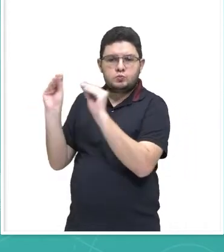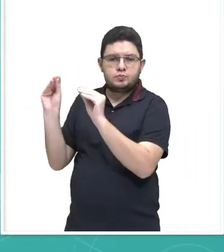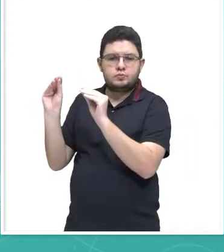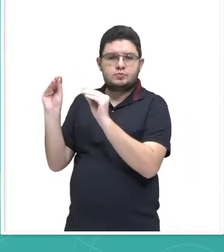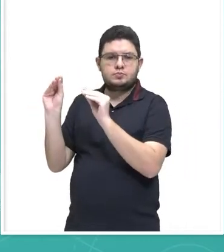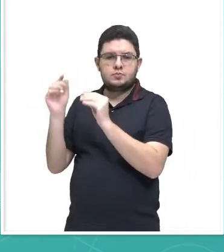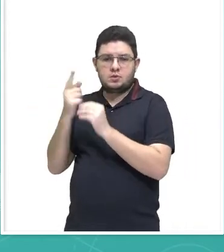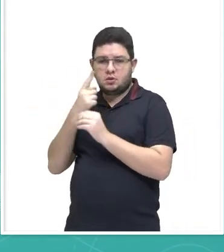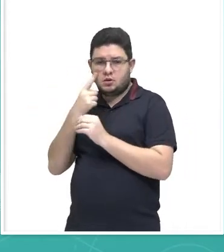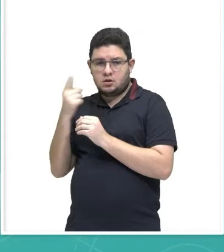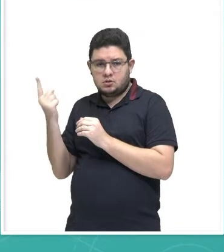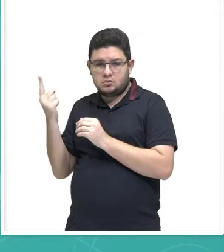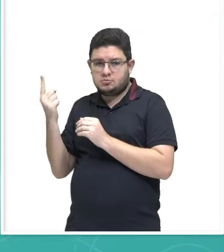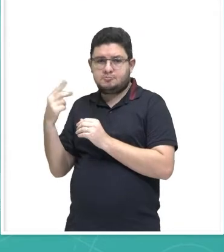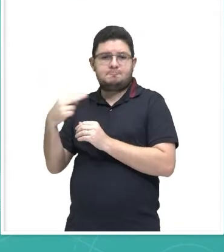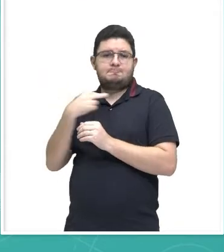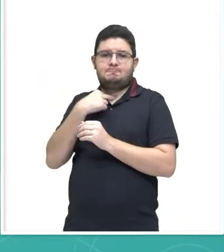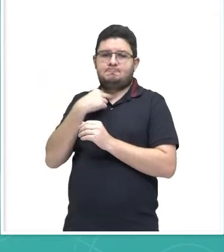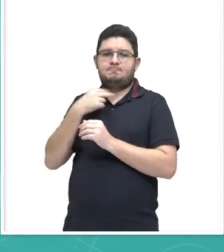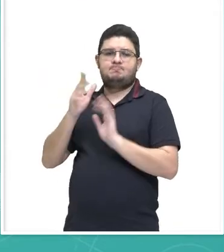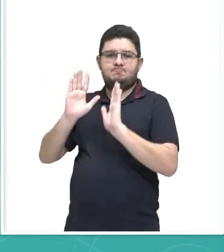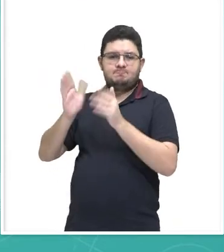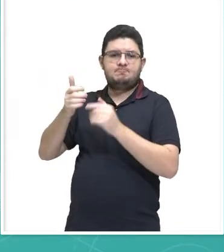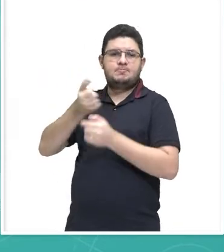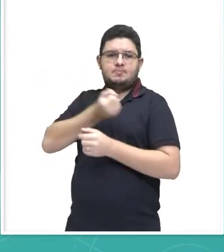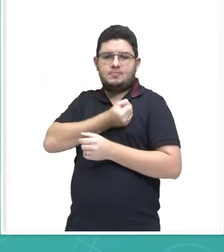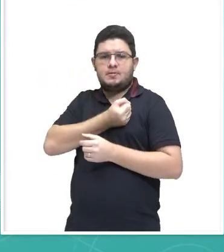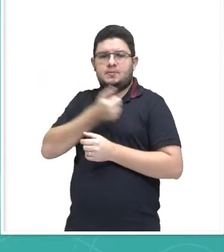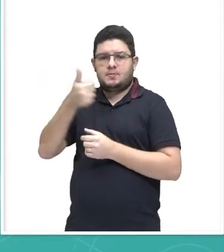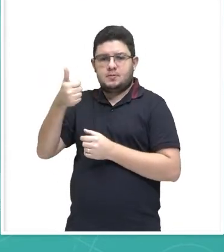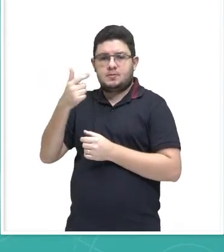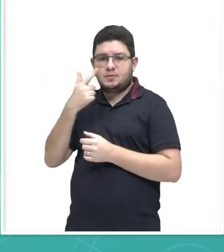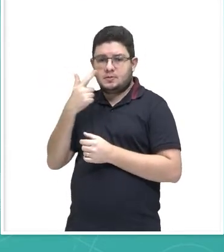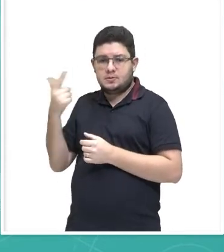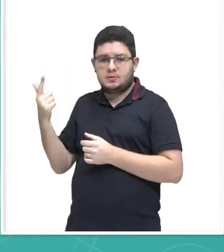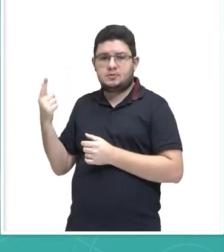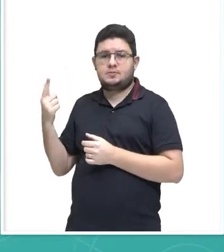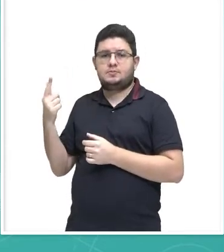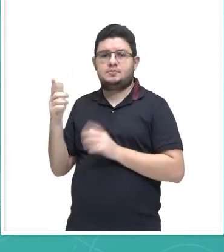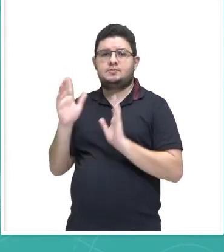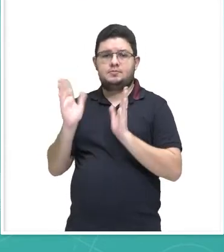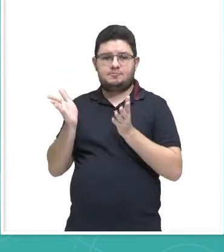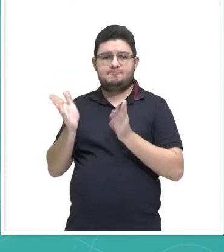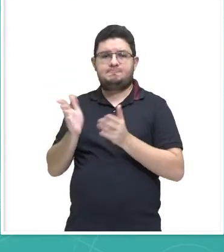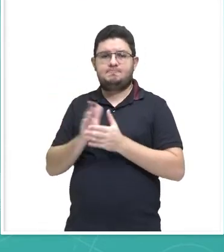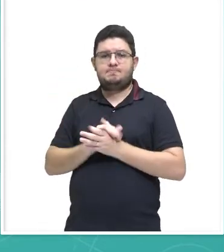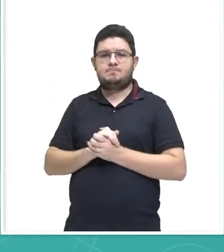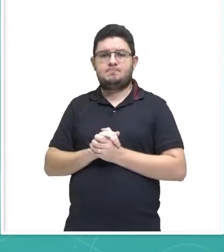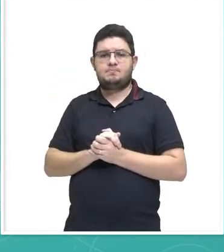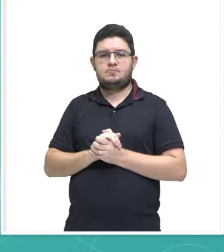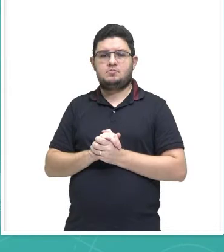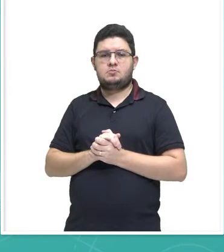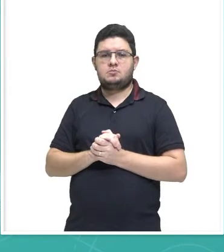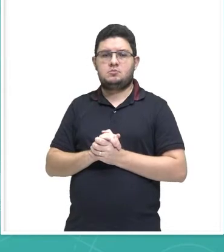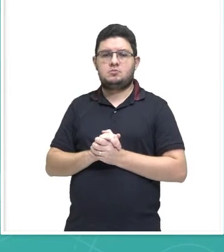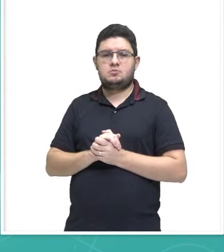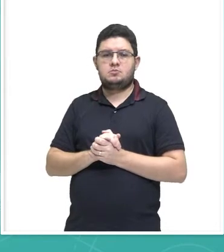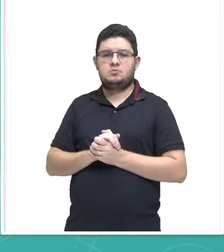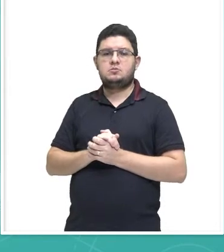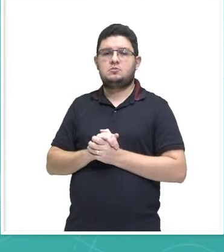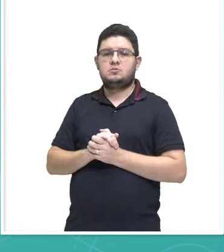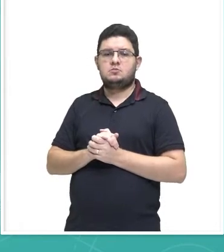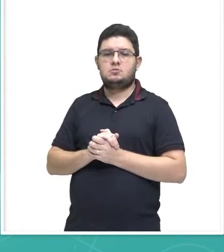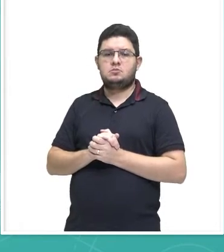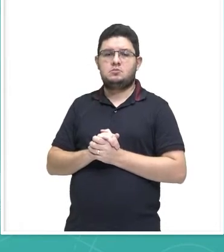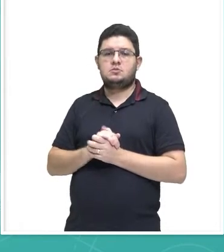pode, porque já tem o número 1 aqui, ó. Então nessa grelha aqui o número 1 já existe. Então nós temos que